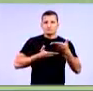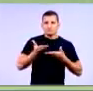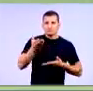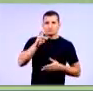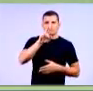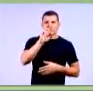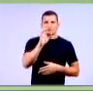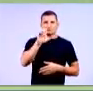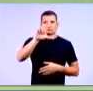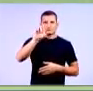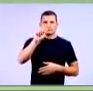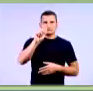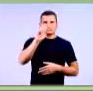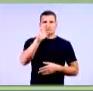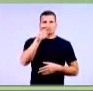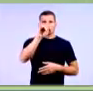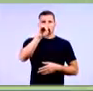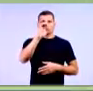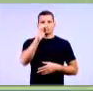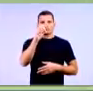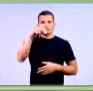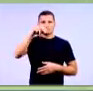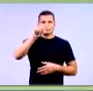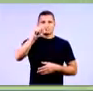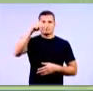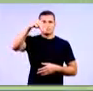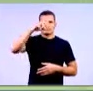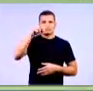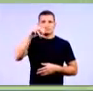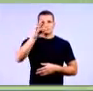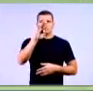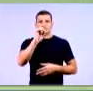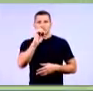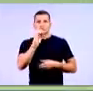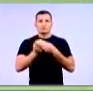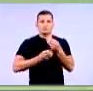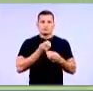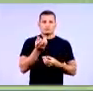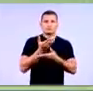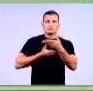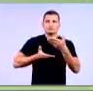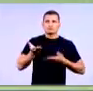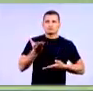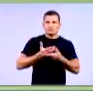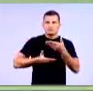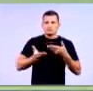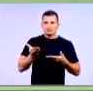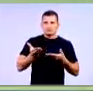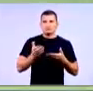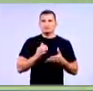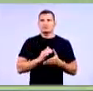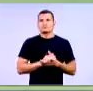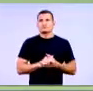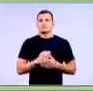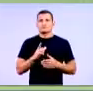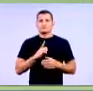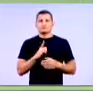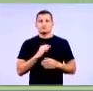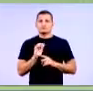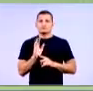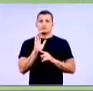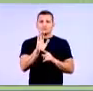Não adianta falar dos componentes se a gente também não falar de como eles se relacionam, né? Então o relacionamento representa